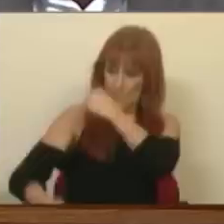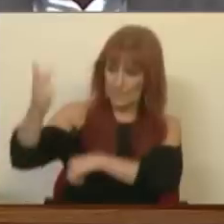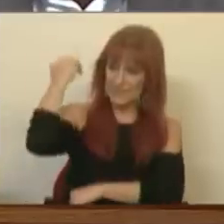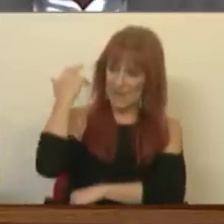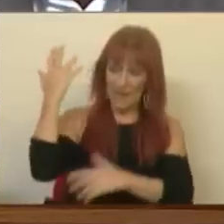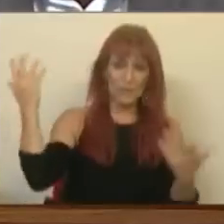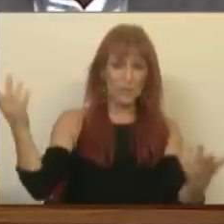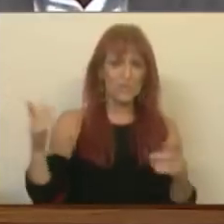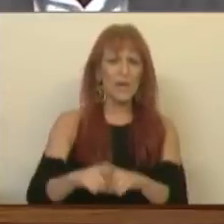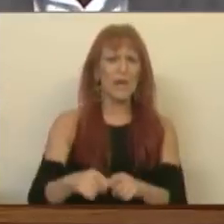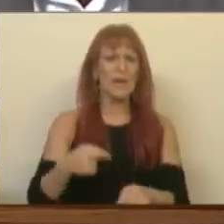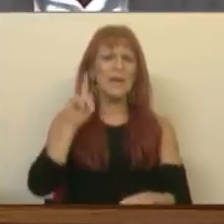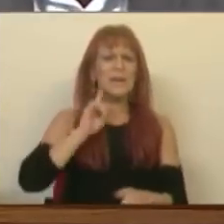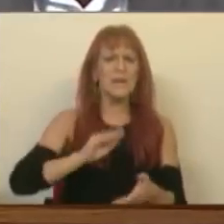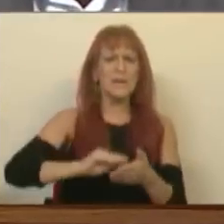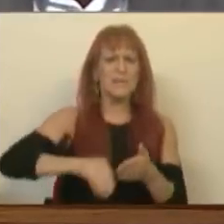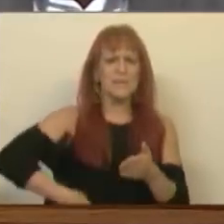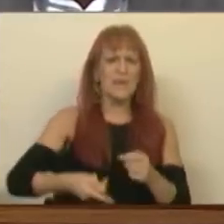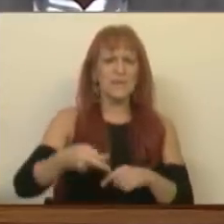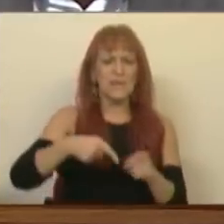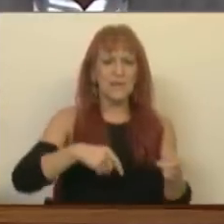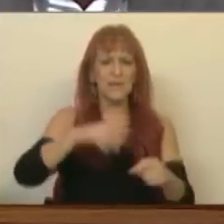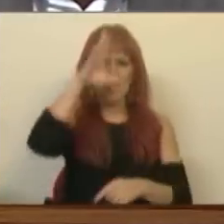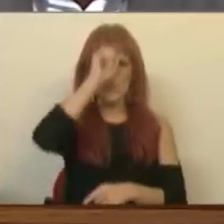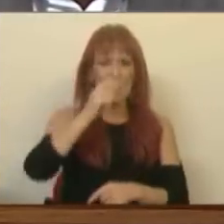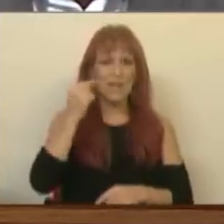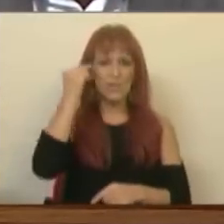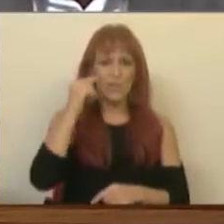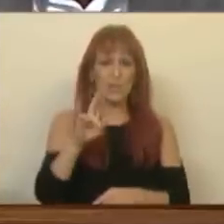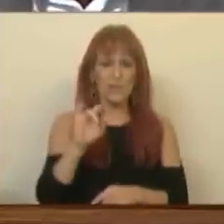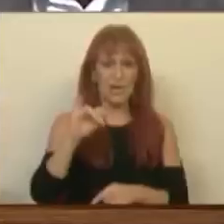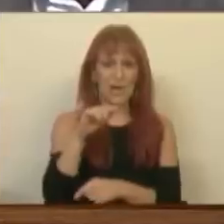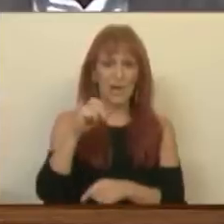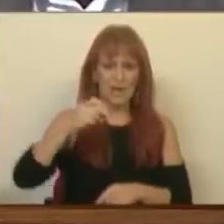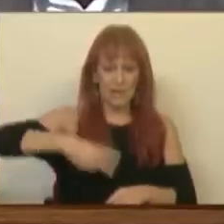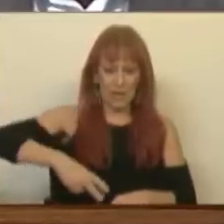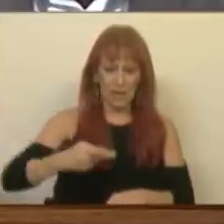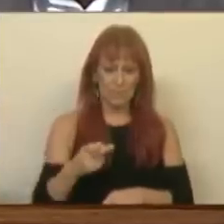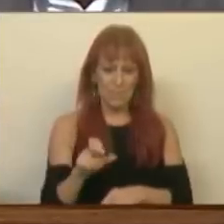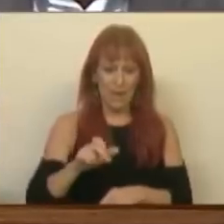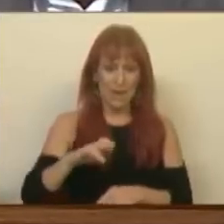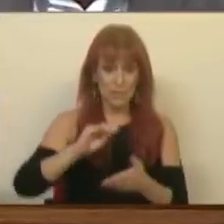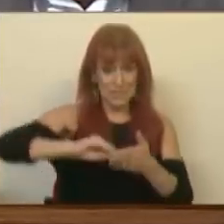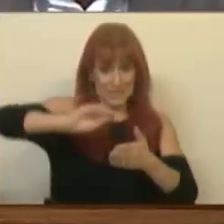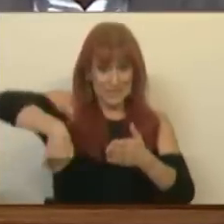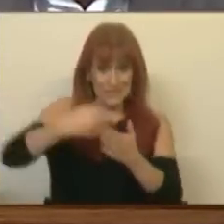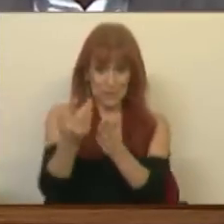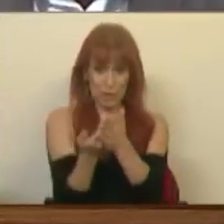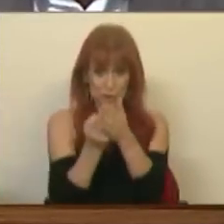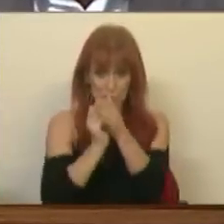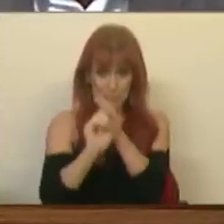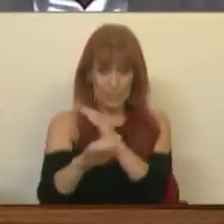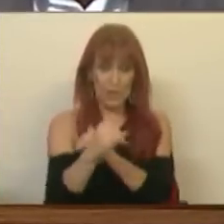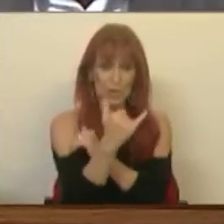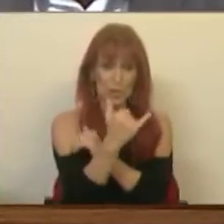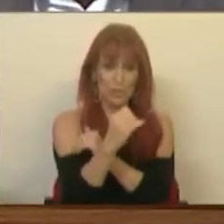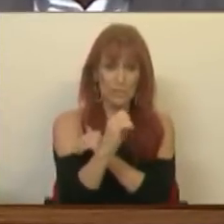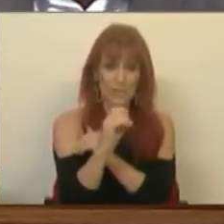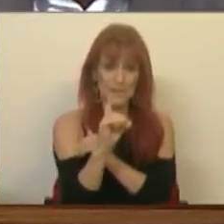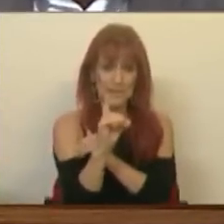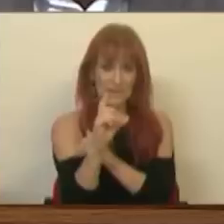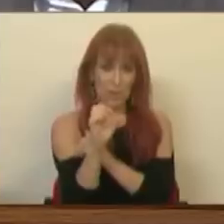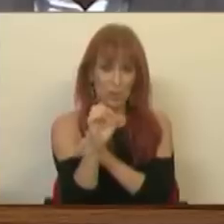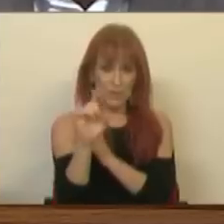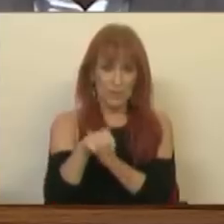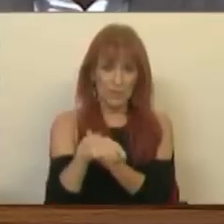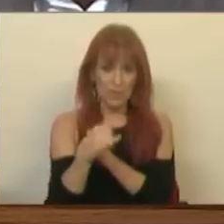então secretária de estado do Turismo Rita Batista Marques assinou o despacho 2078